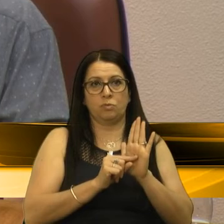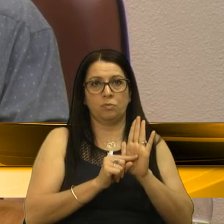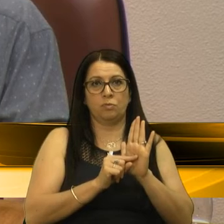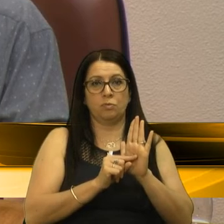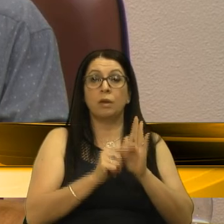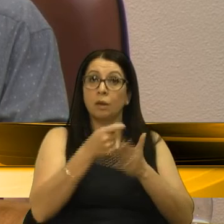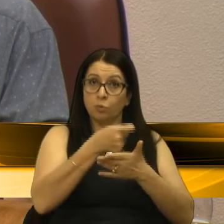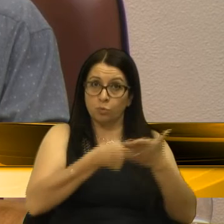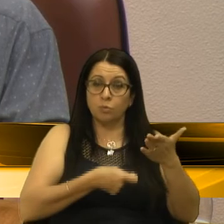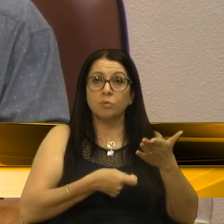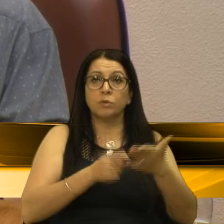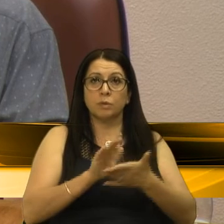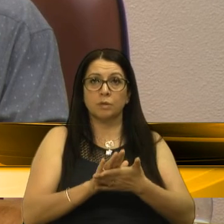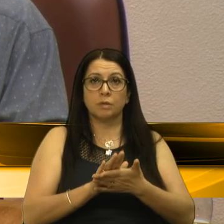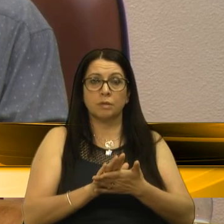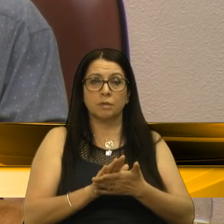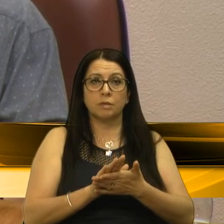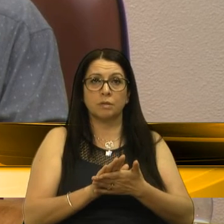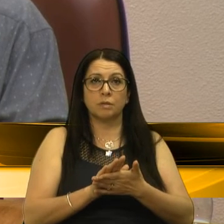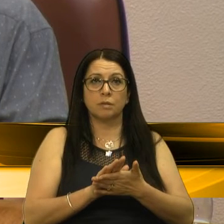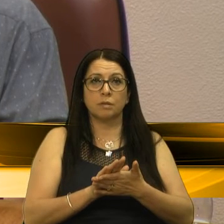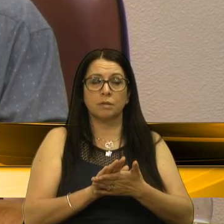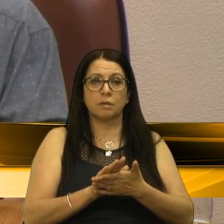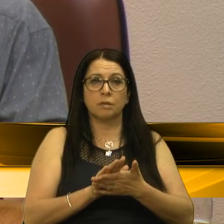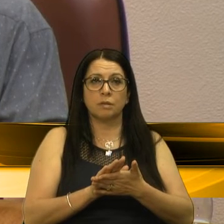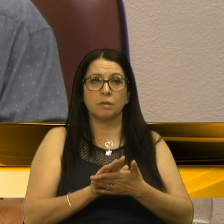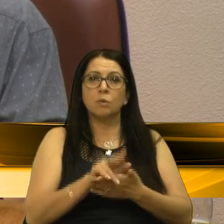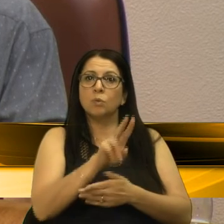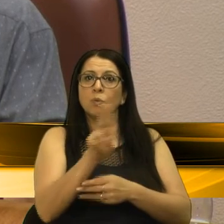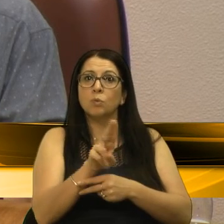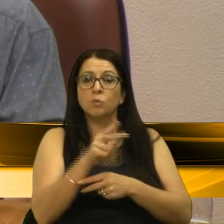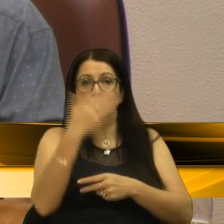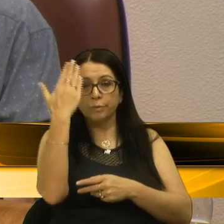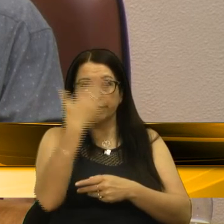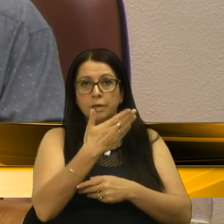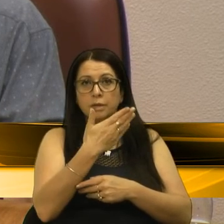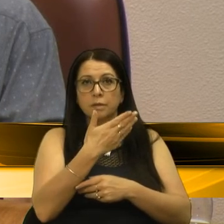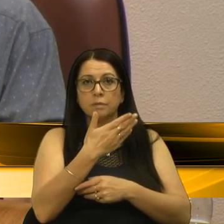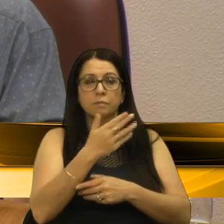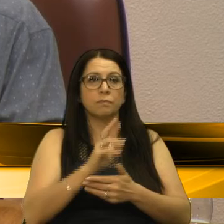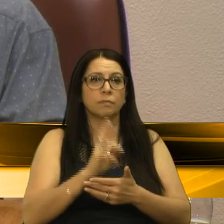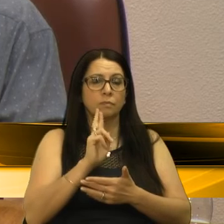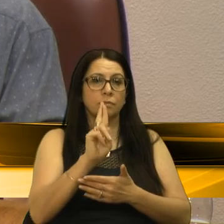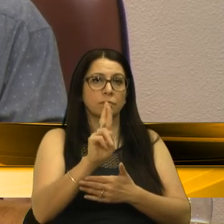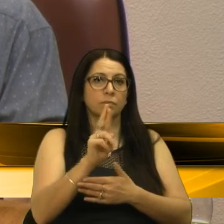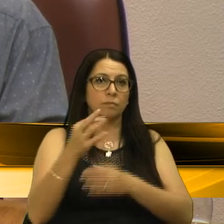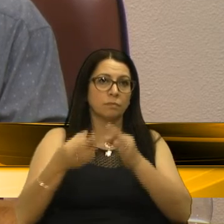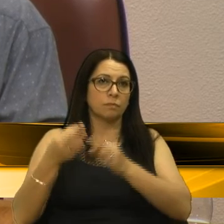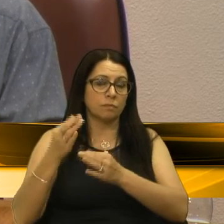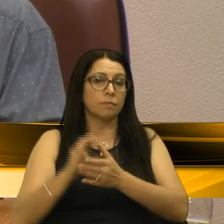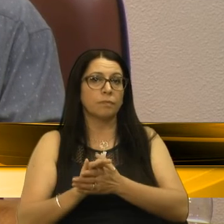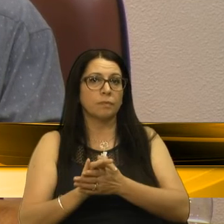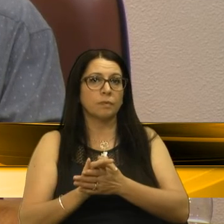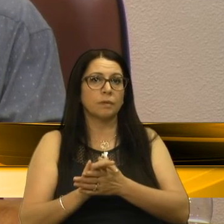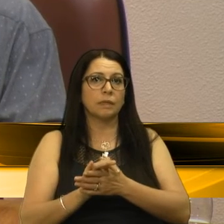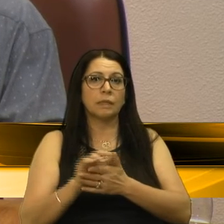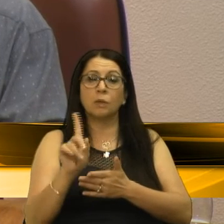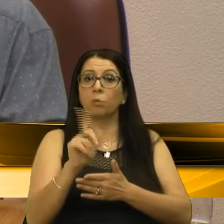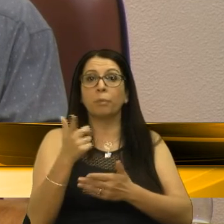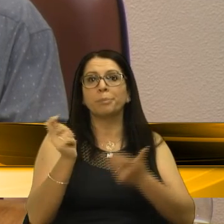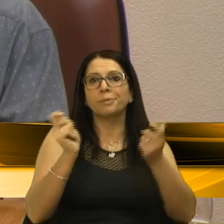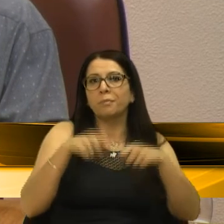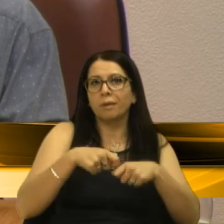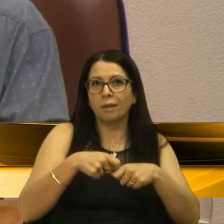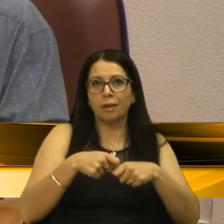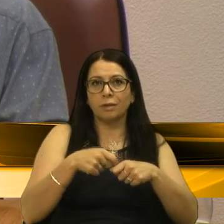que autoriza a concessão da tutela e de evidência liminarmente. Portanto, não há